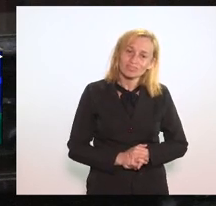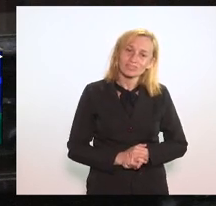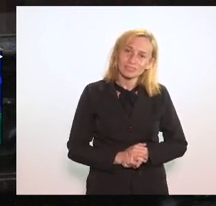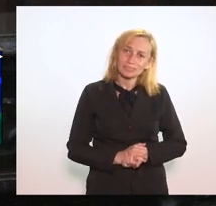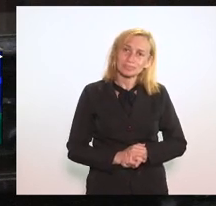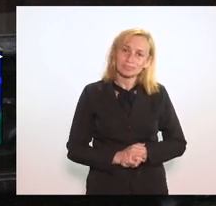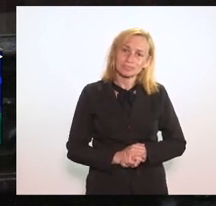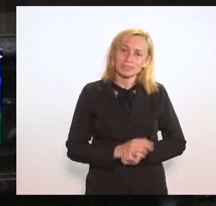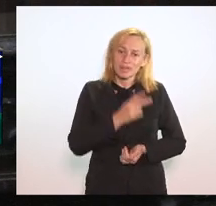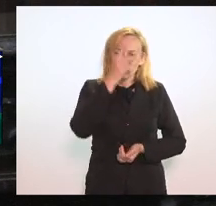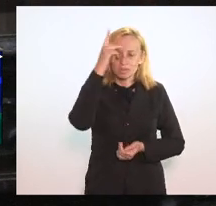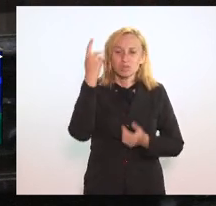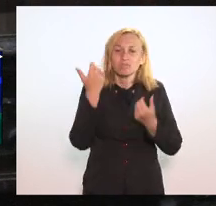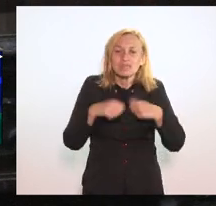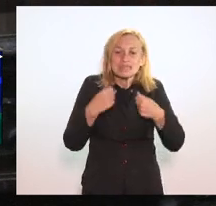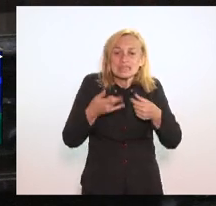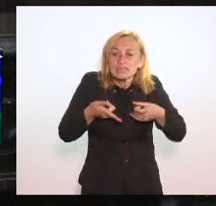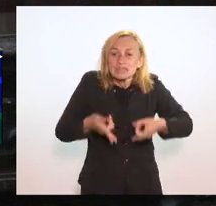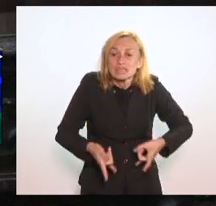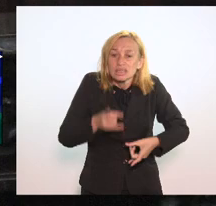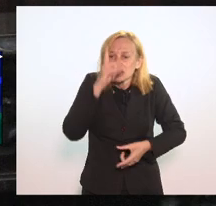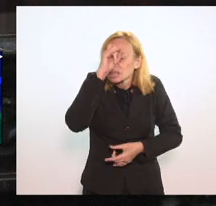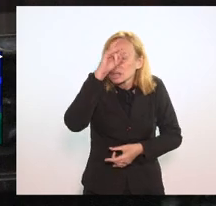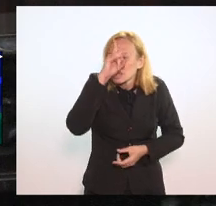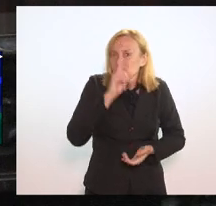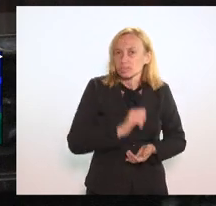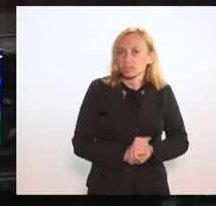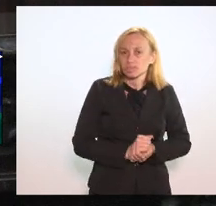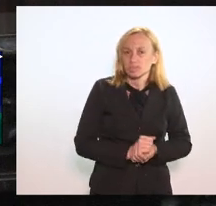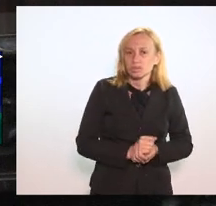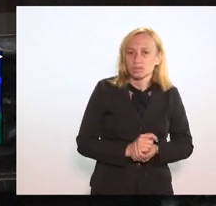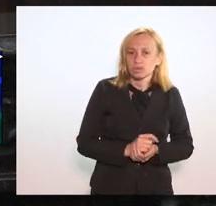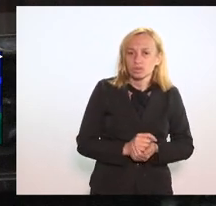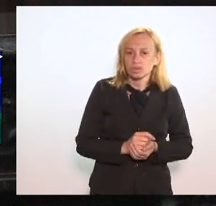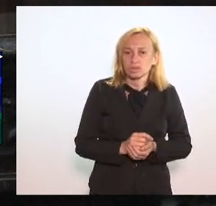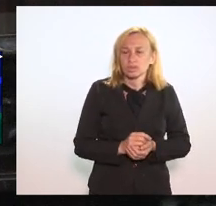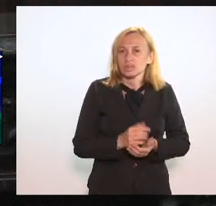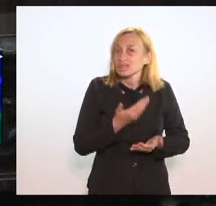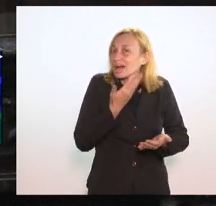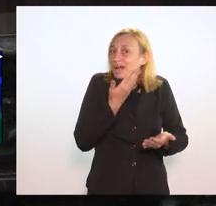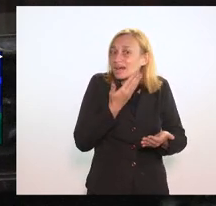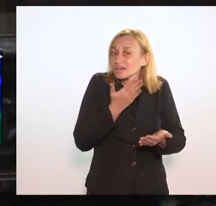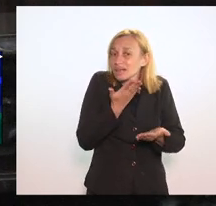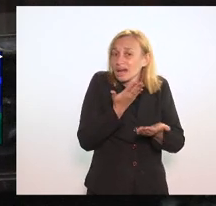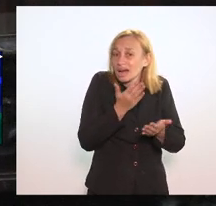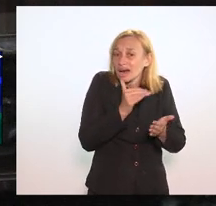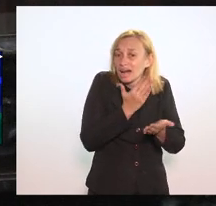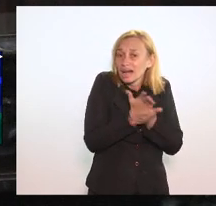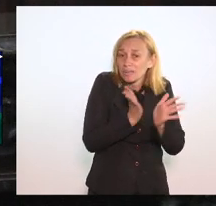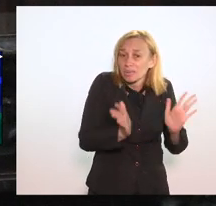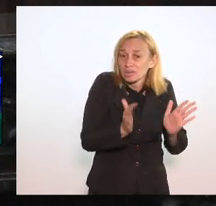e as pessoas estão precisando de leitos os insumos estão acabando no Brasil inteiro